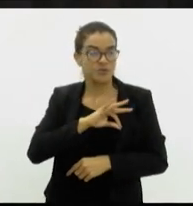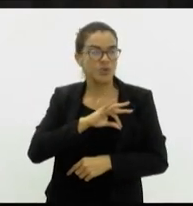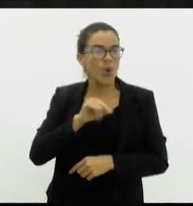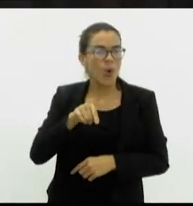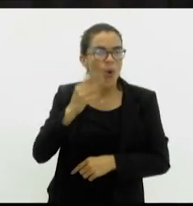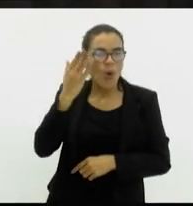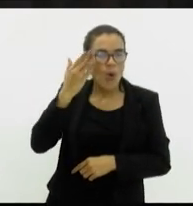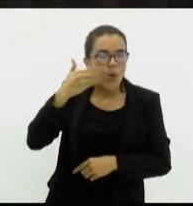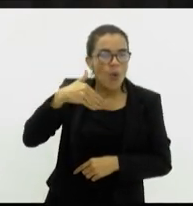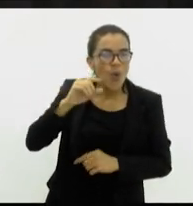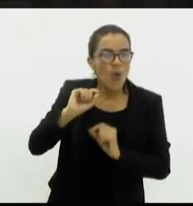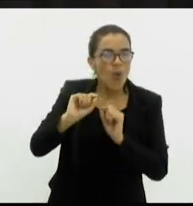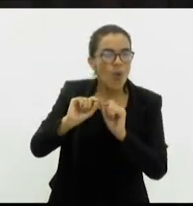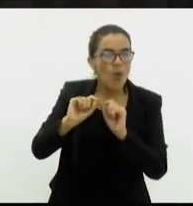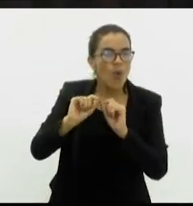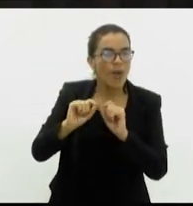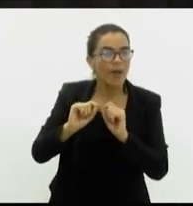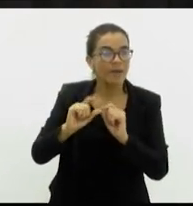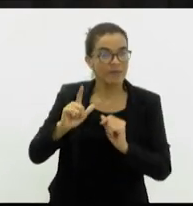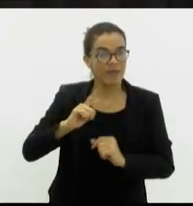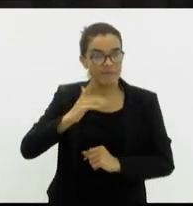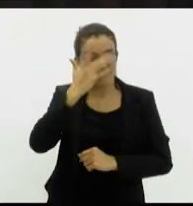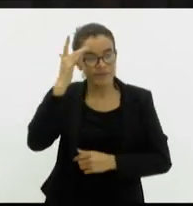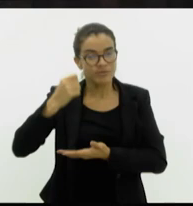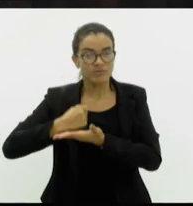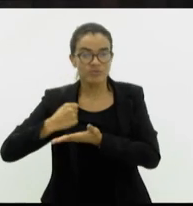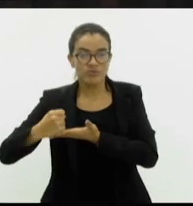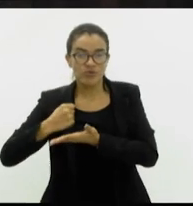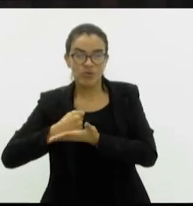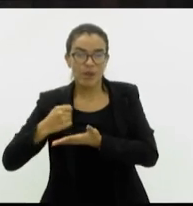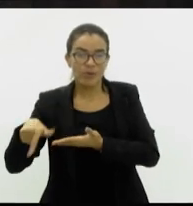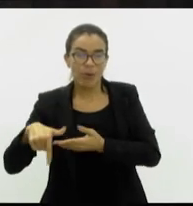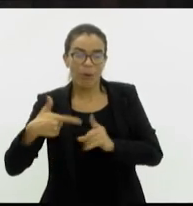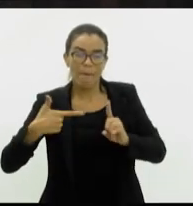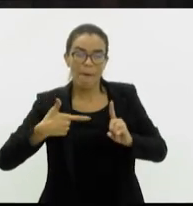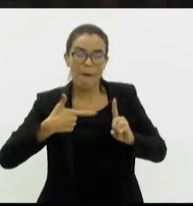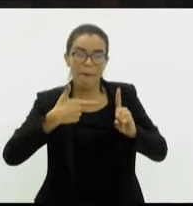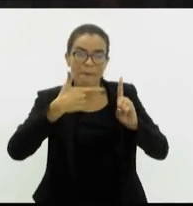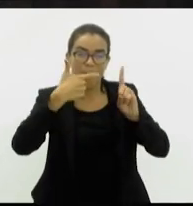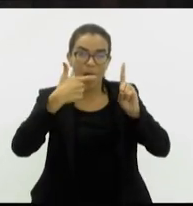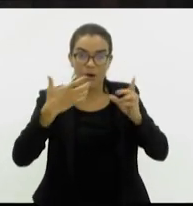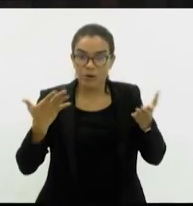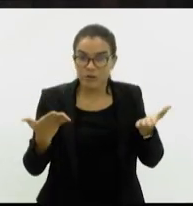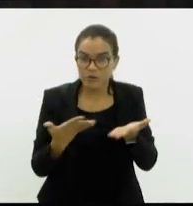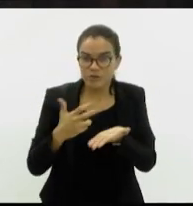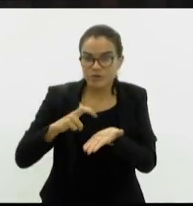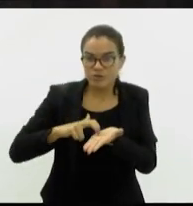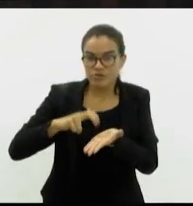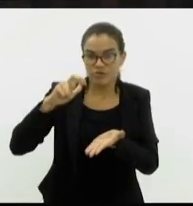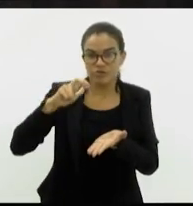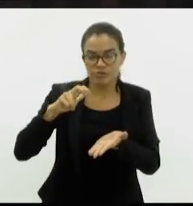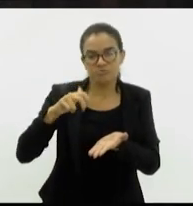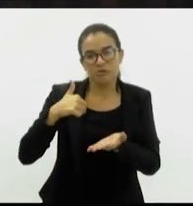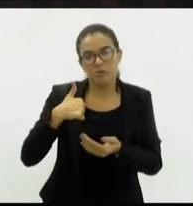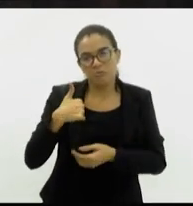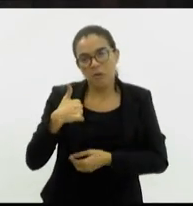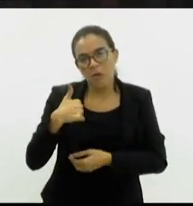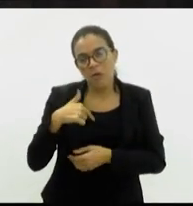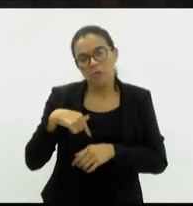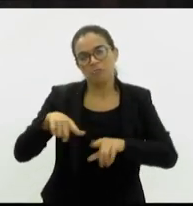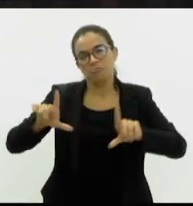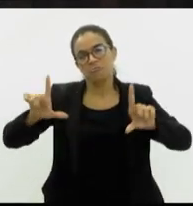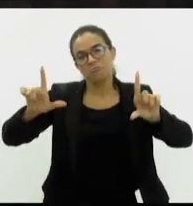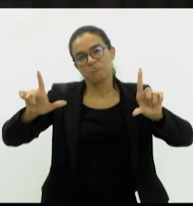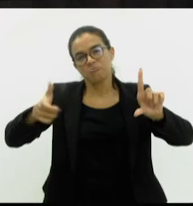a um escritório do crime hoje pela manhã fui ver o